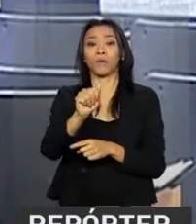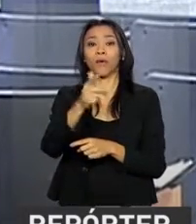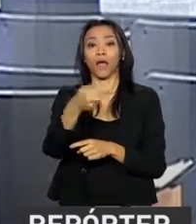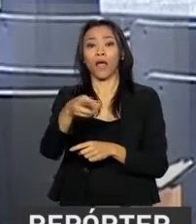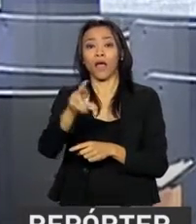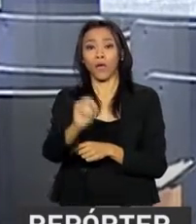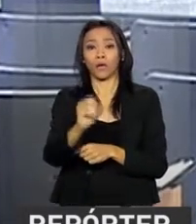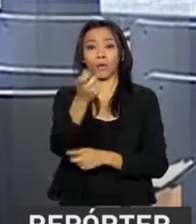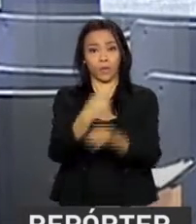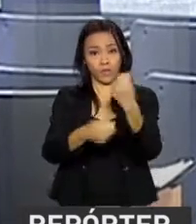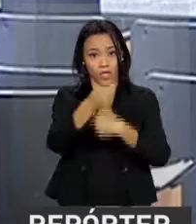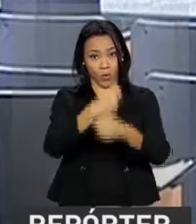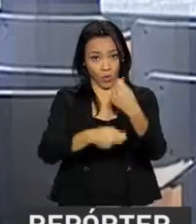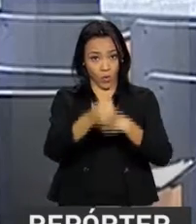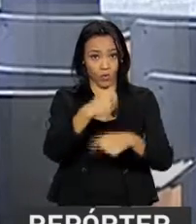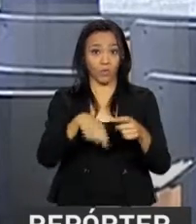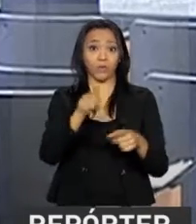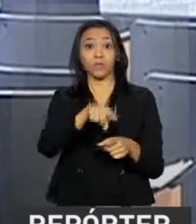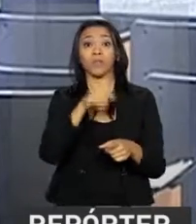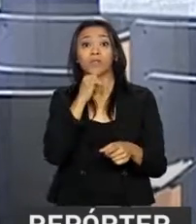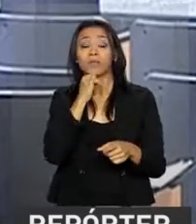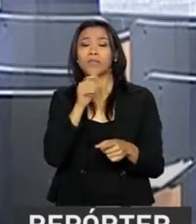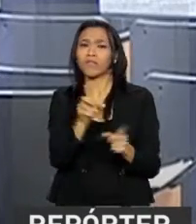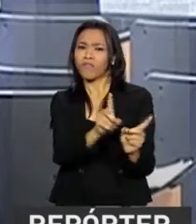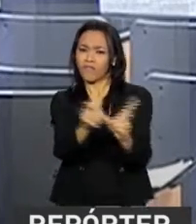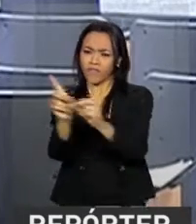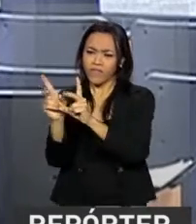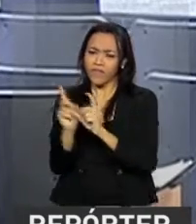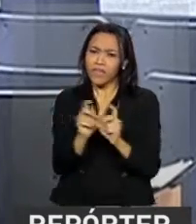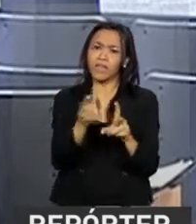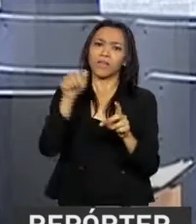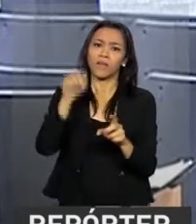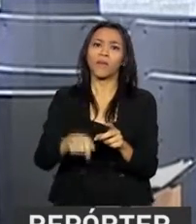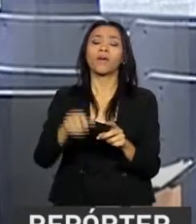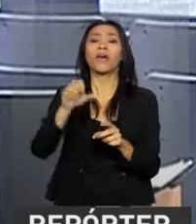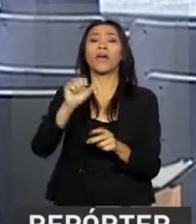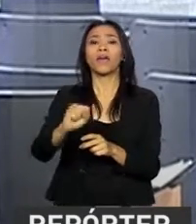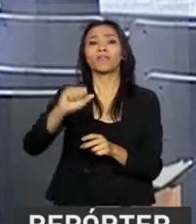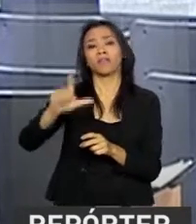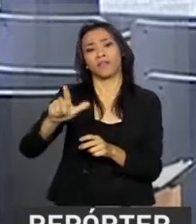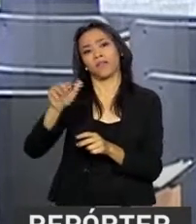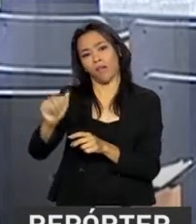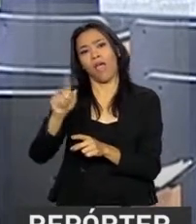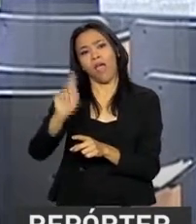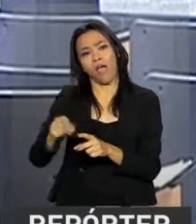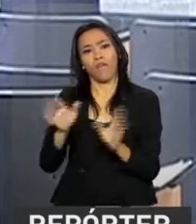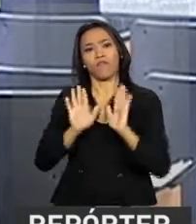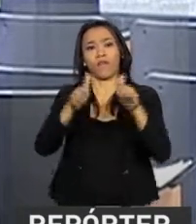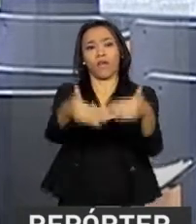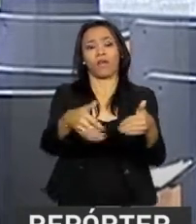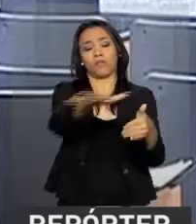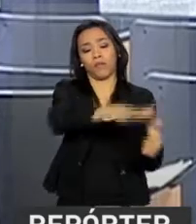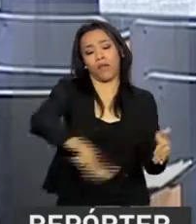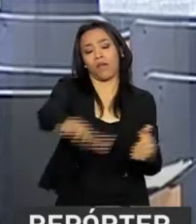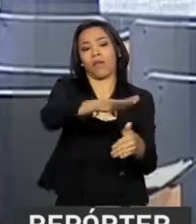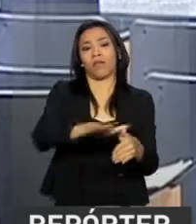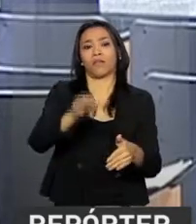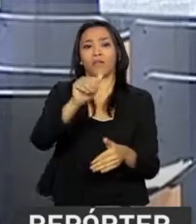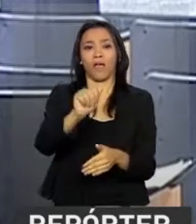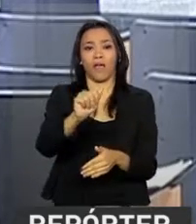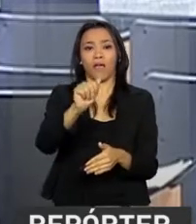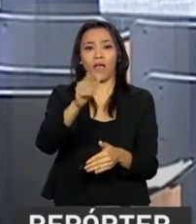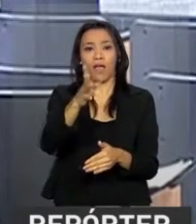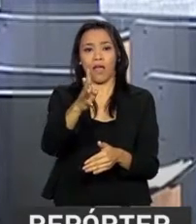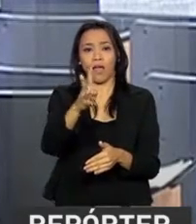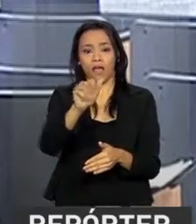aquilo que é capturado com a venda de aliciar terá que ser direcionado para o agronegócio a expectativa do banco do brasil é que com essas mudanças